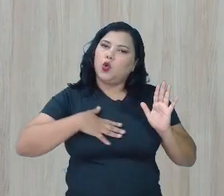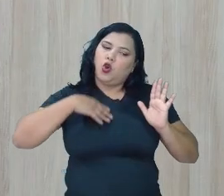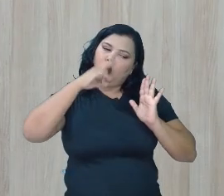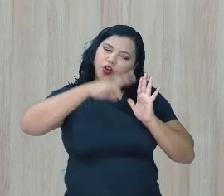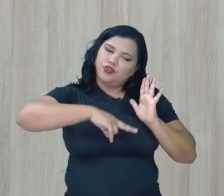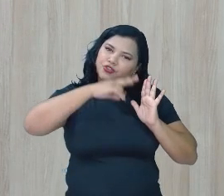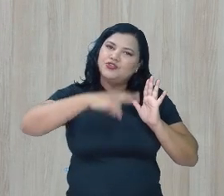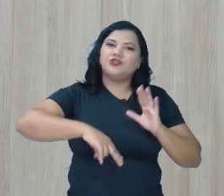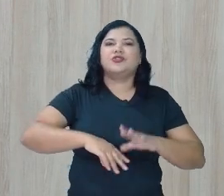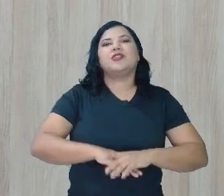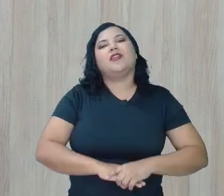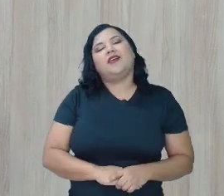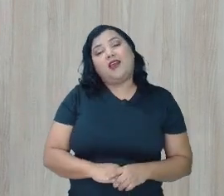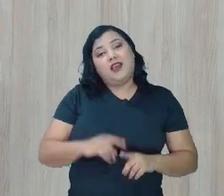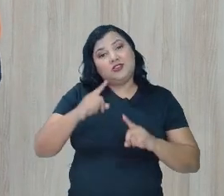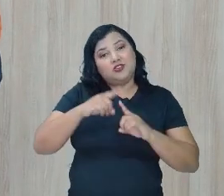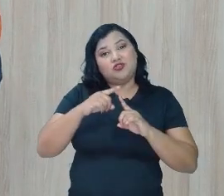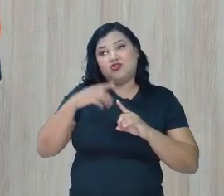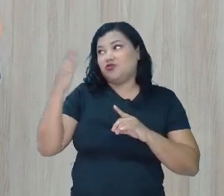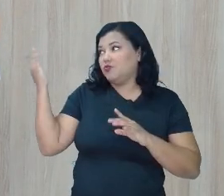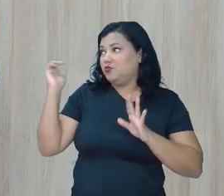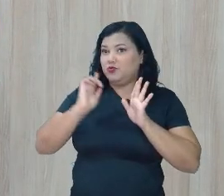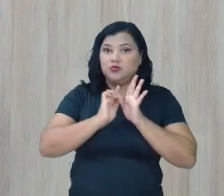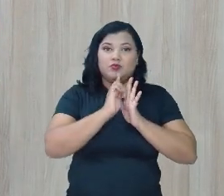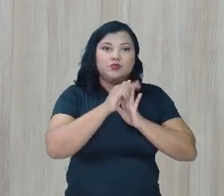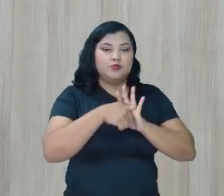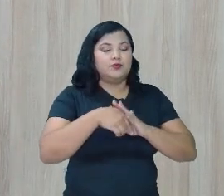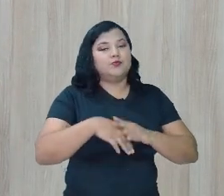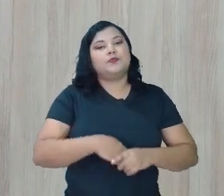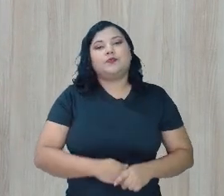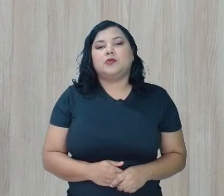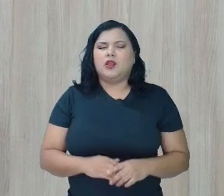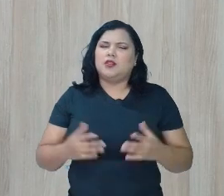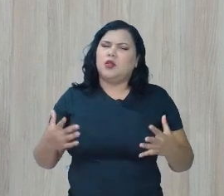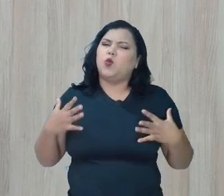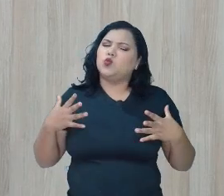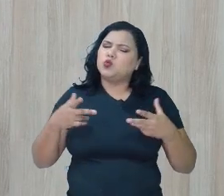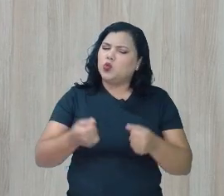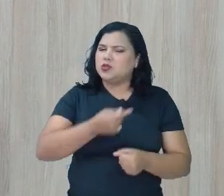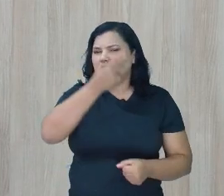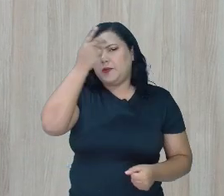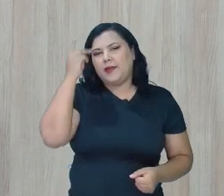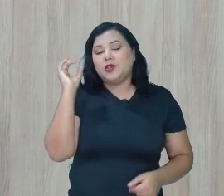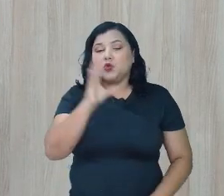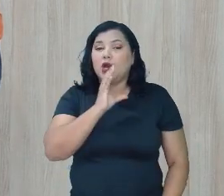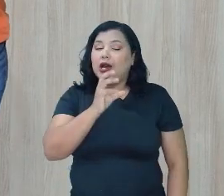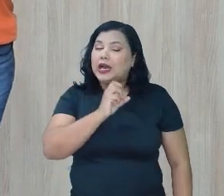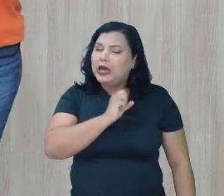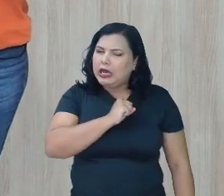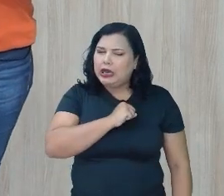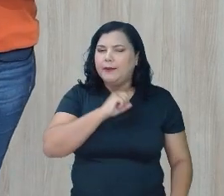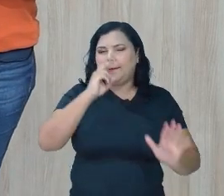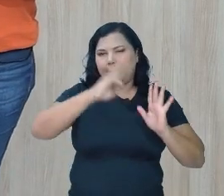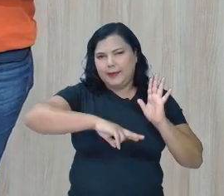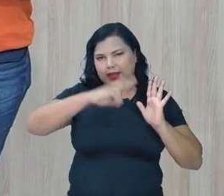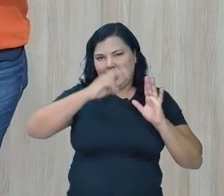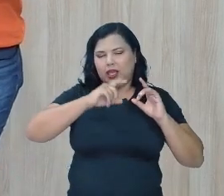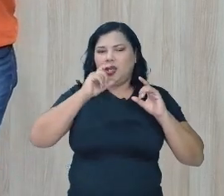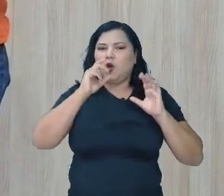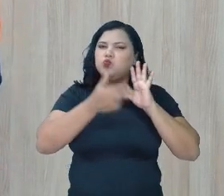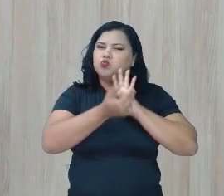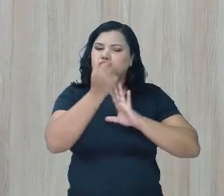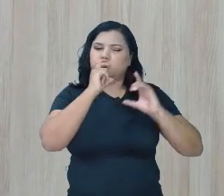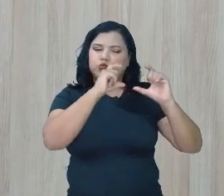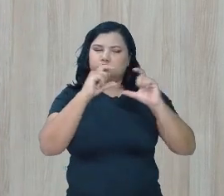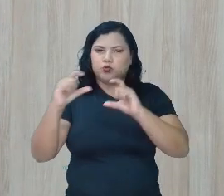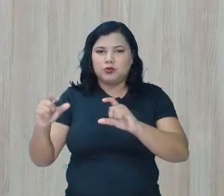antes? É que todas as pessoas amam ler histórias em quadrinhos. Talvez, nesse momento,